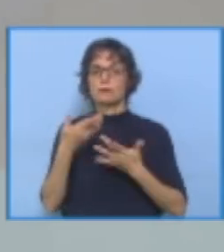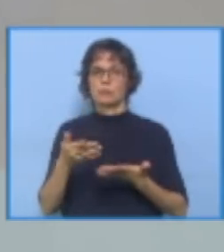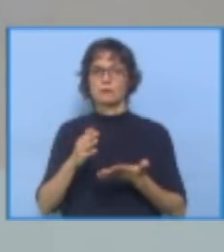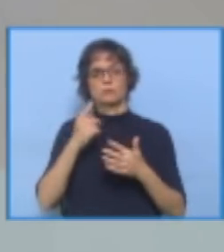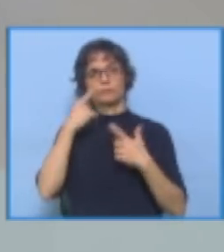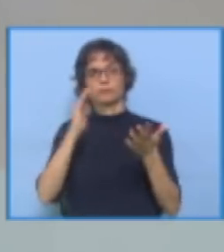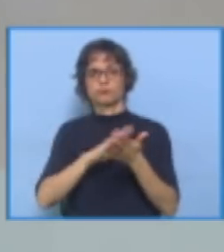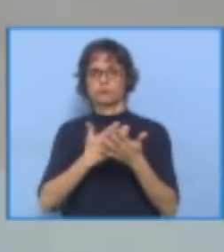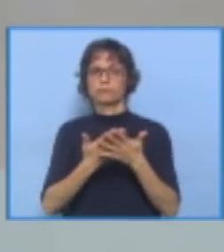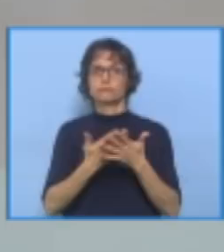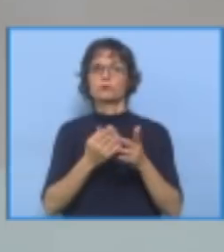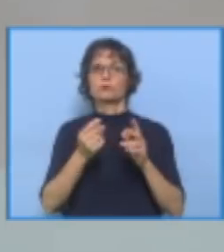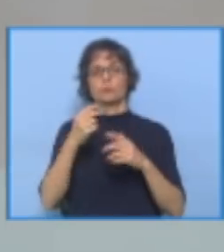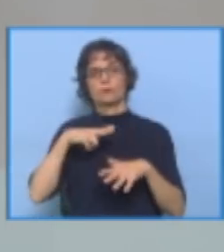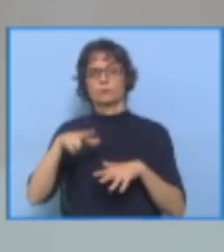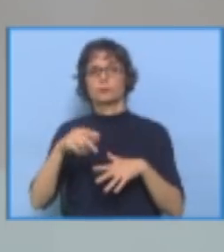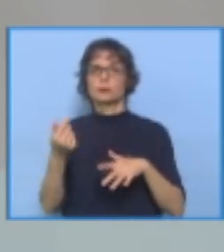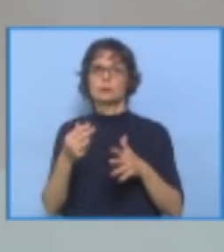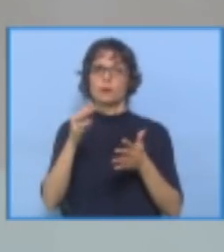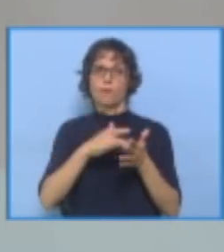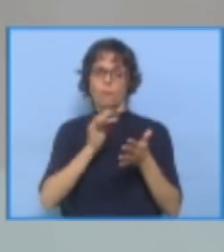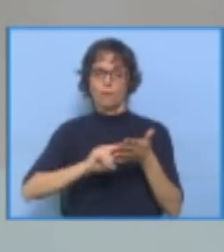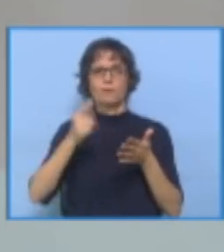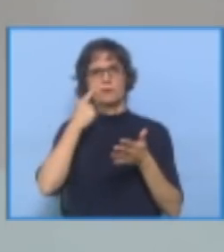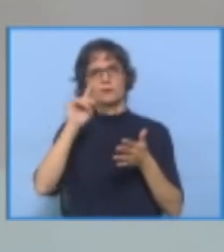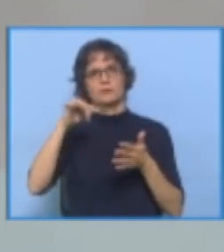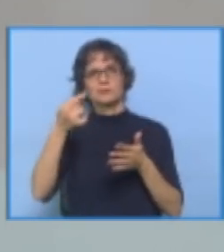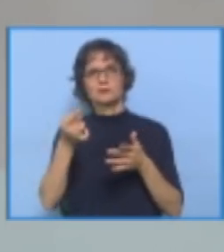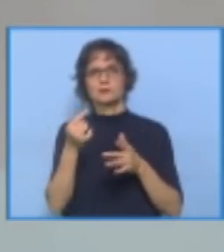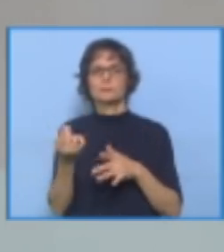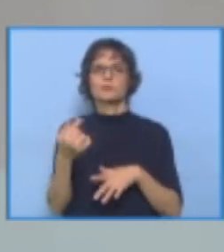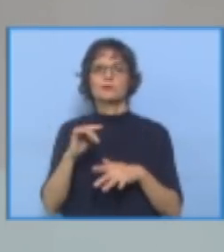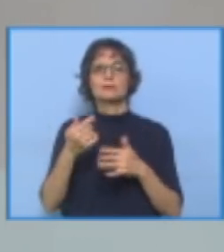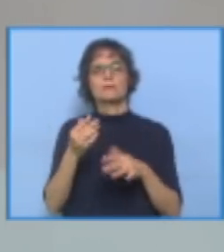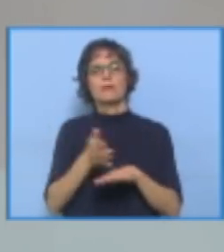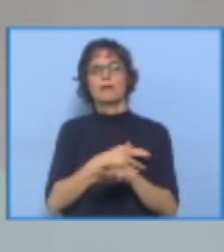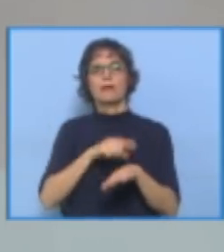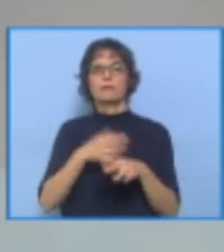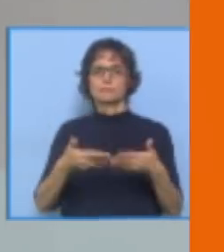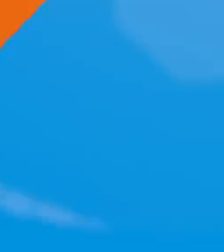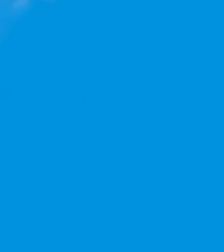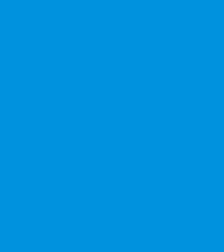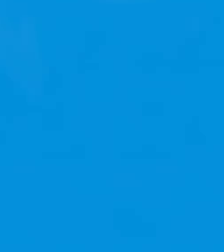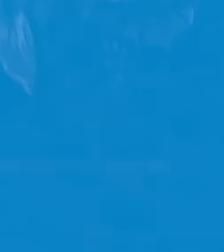vamos apresentar daqui a pouco, com Rosário Lupibelo, depois de lhe mostrarmos notícias que marcam a atualidade.